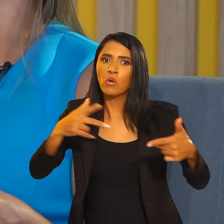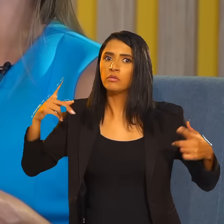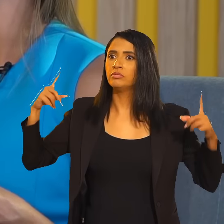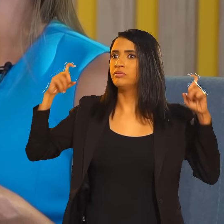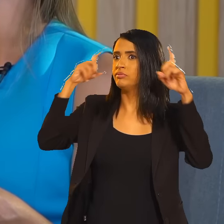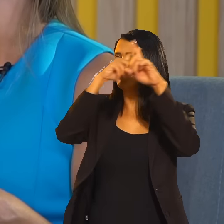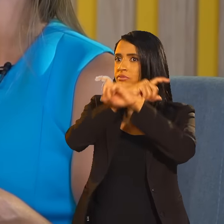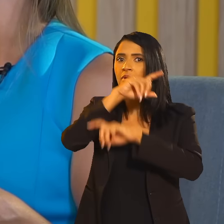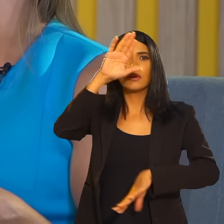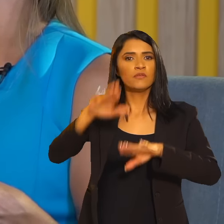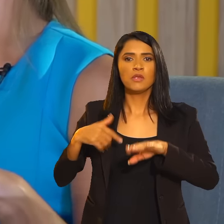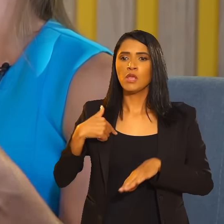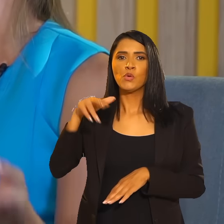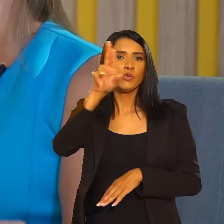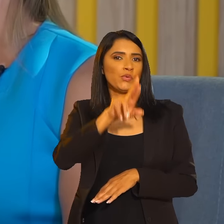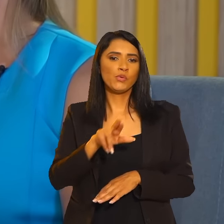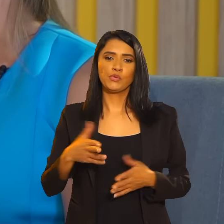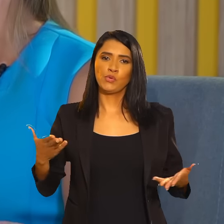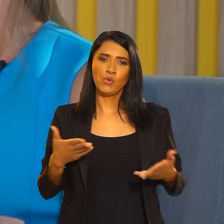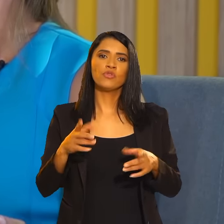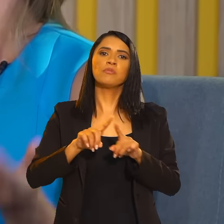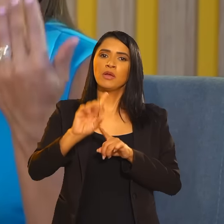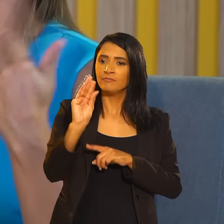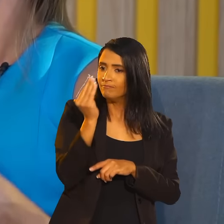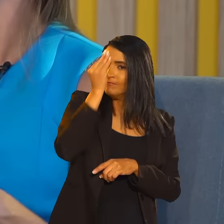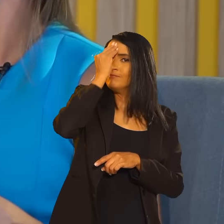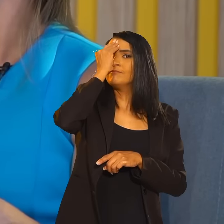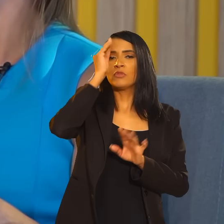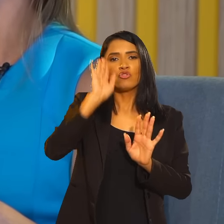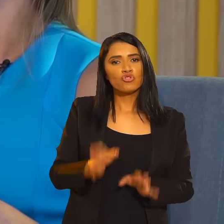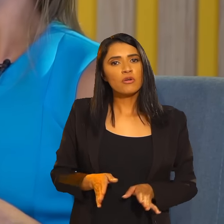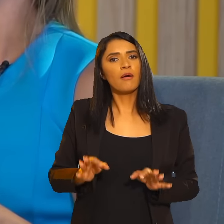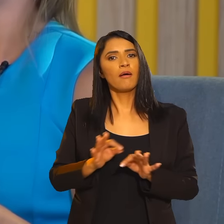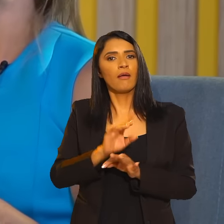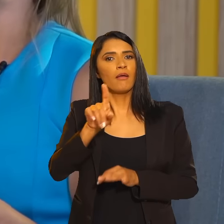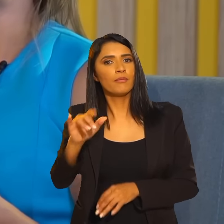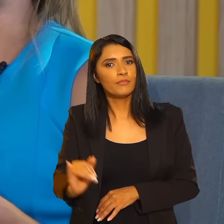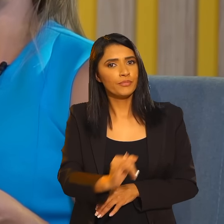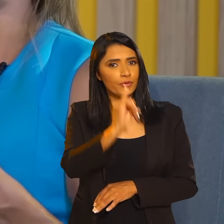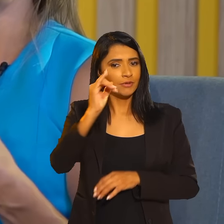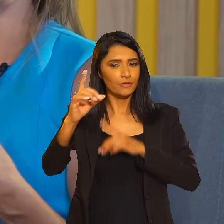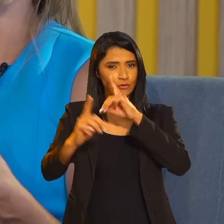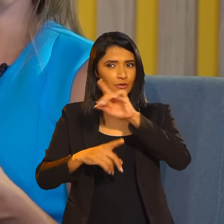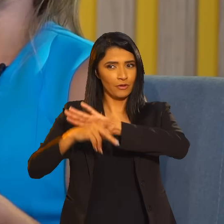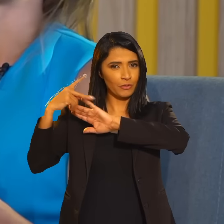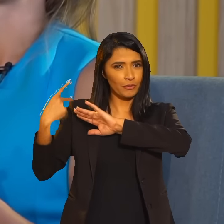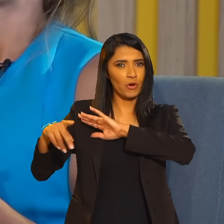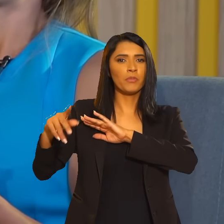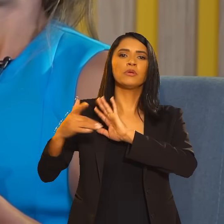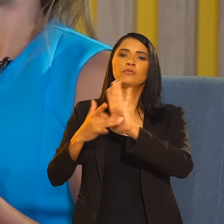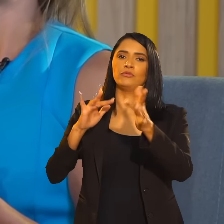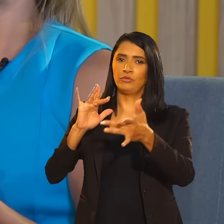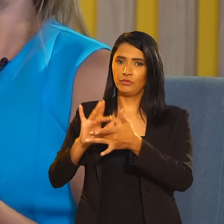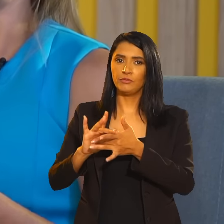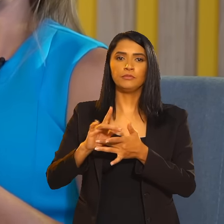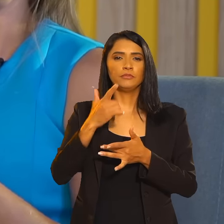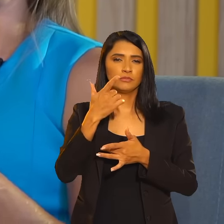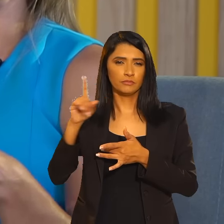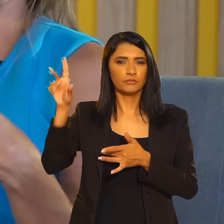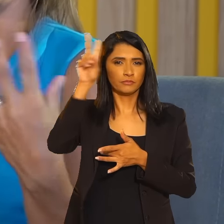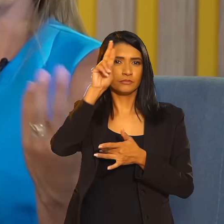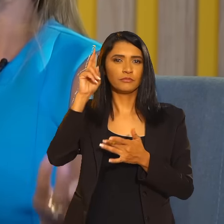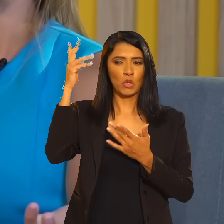e são informações que às vezes eu nem uso hoje em dia, mas está tudo gravado aqui. E a gente vê a importância, né, da didática de Jesus. E aí a gente tem